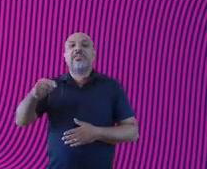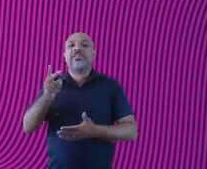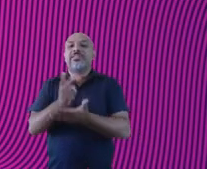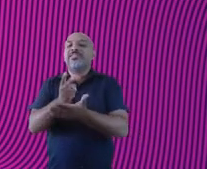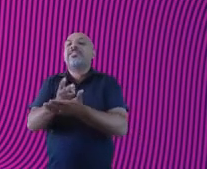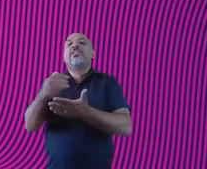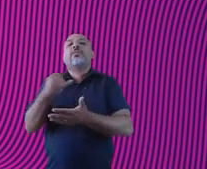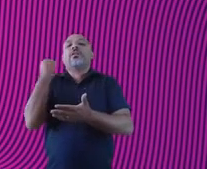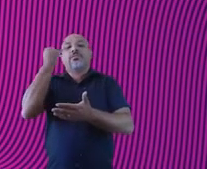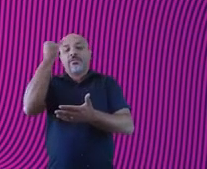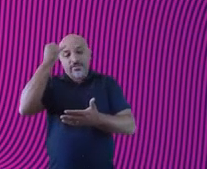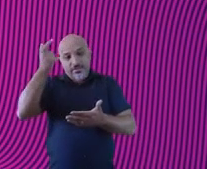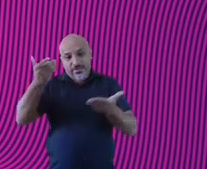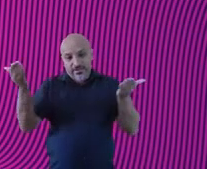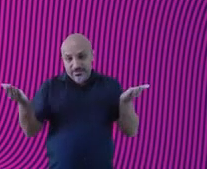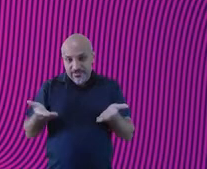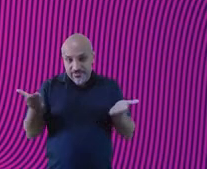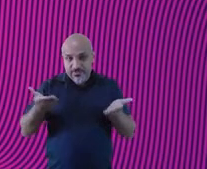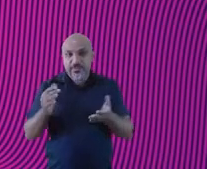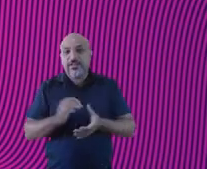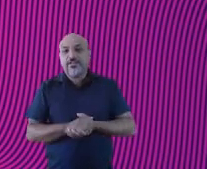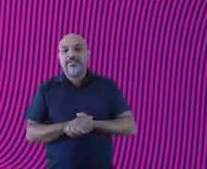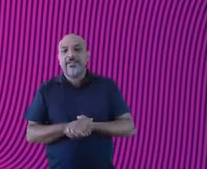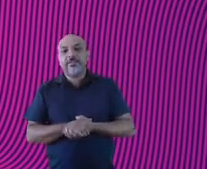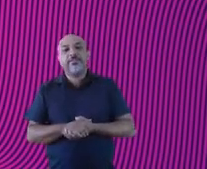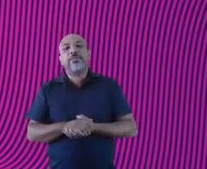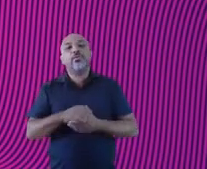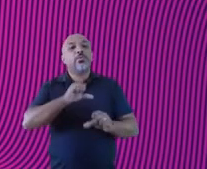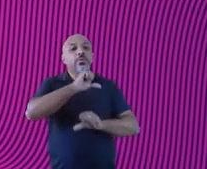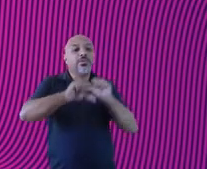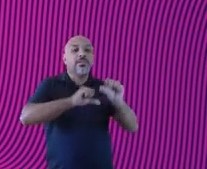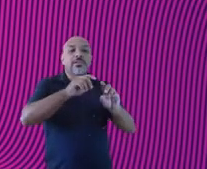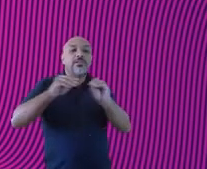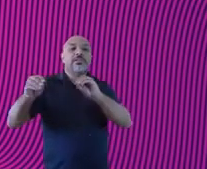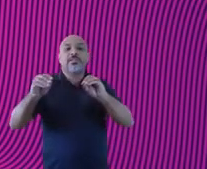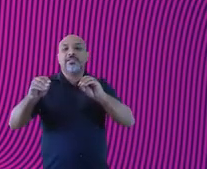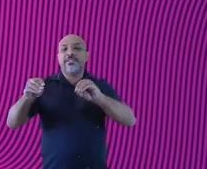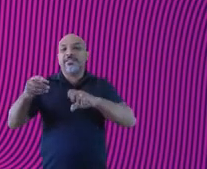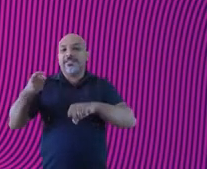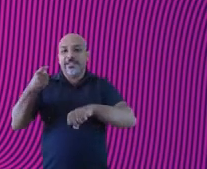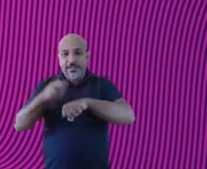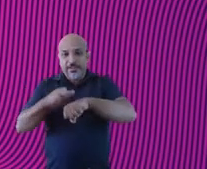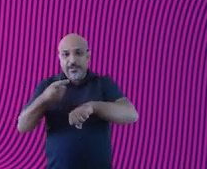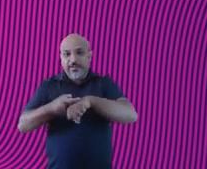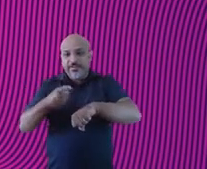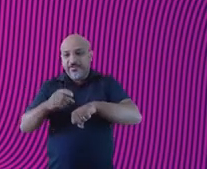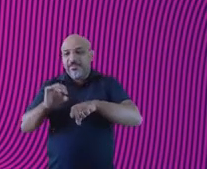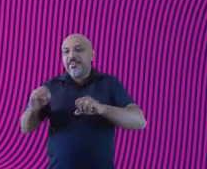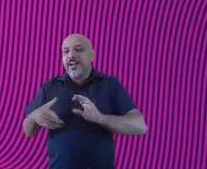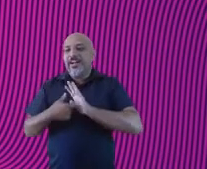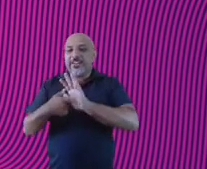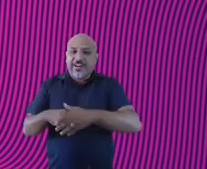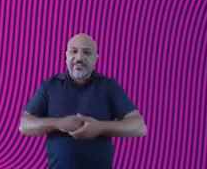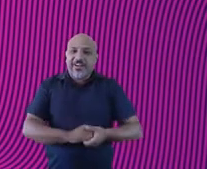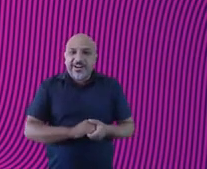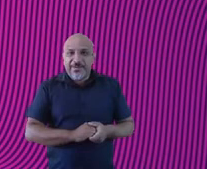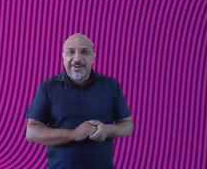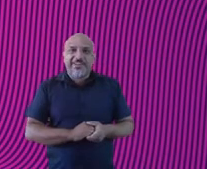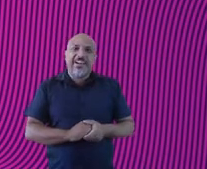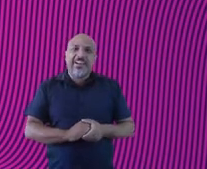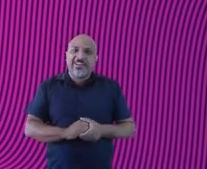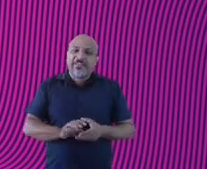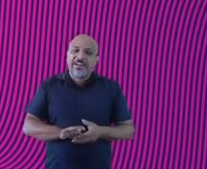papel atualmente do transplante de medula óssea autólogo nesse contexto, né,